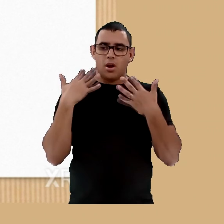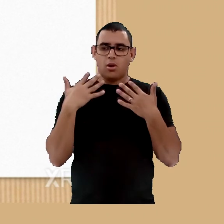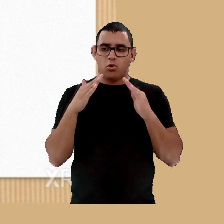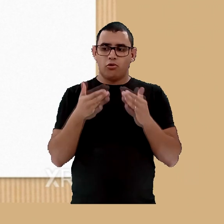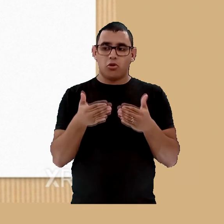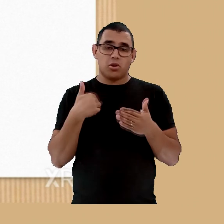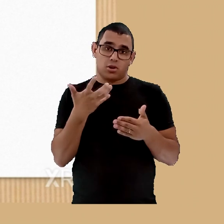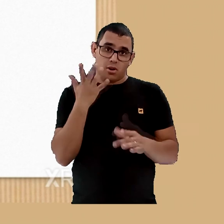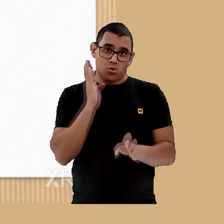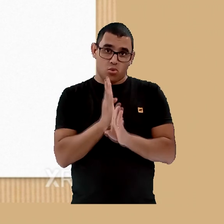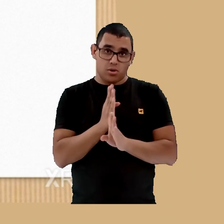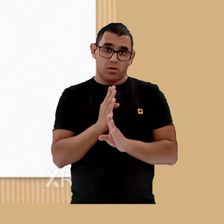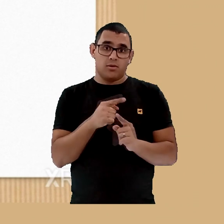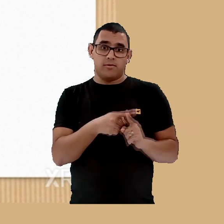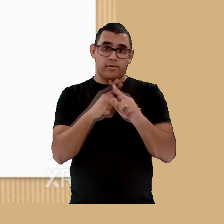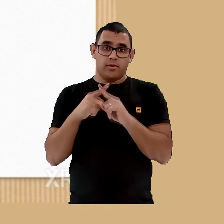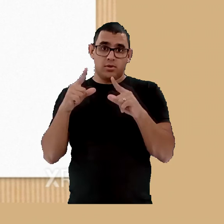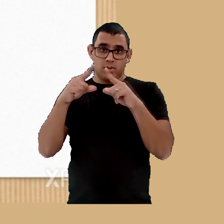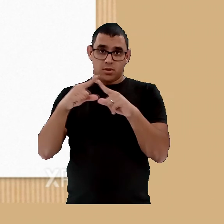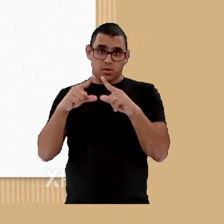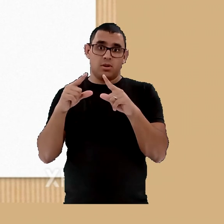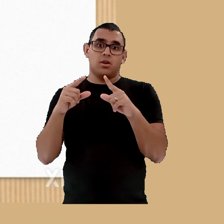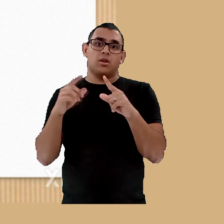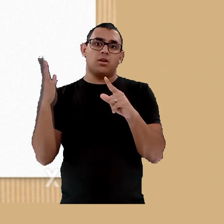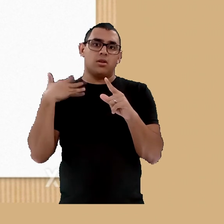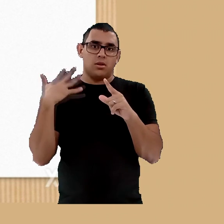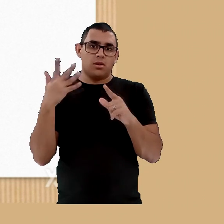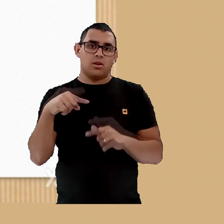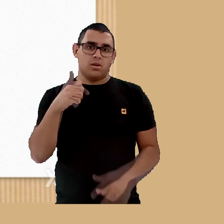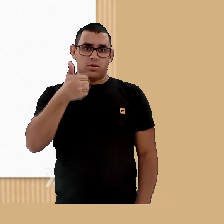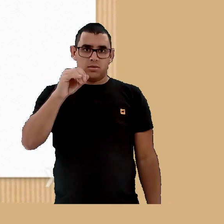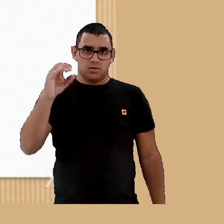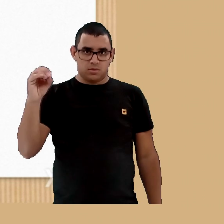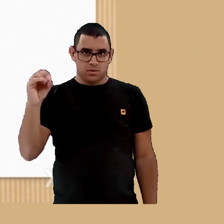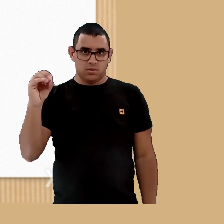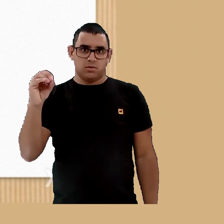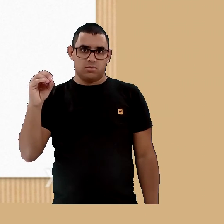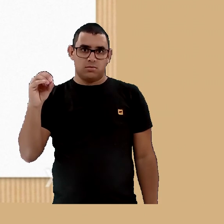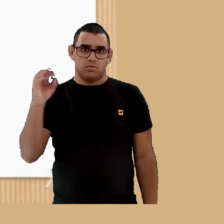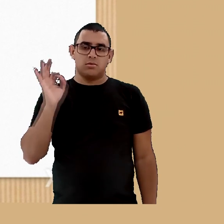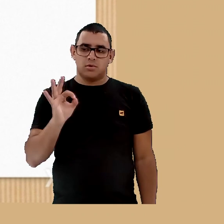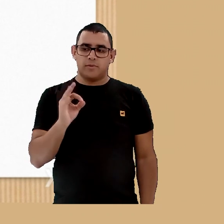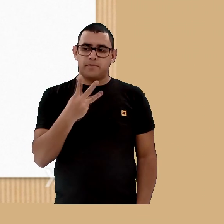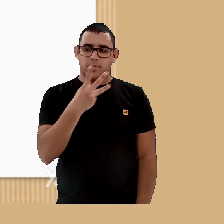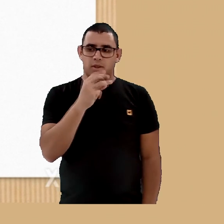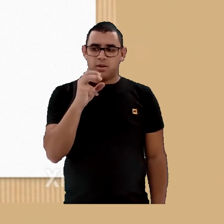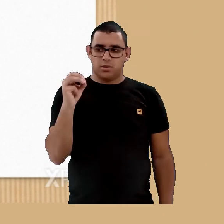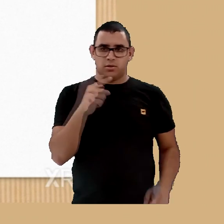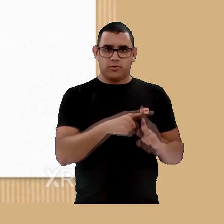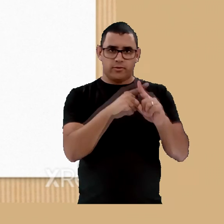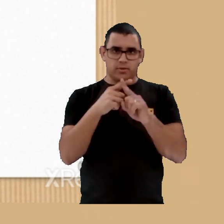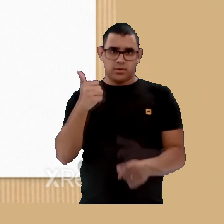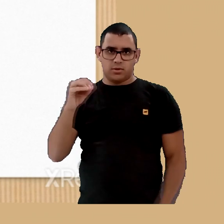quer descobrir, multiplicado por variação de temperatura que foi de 100 graus Celsius. 300 vezes